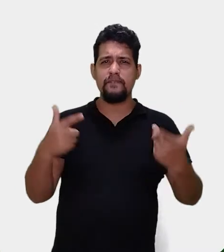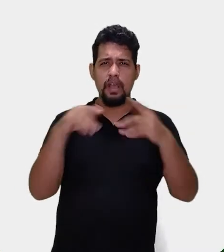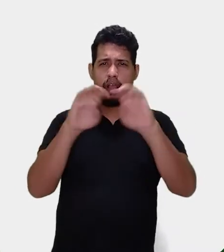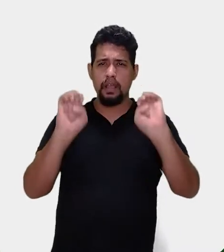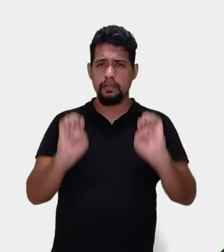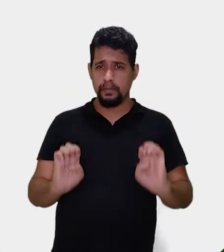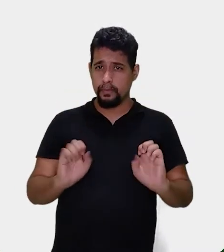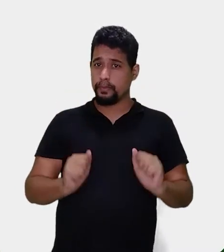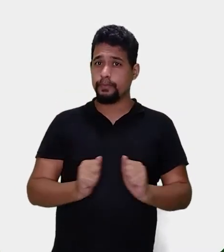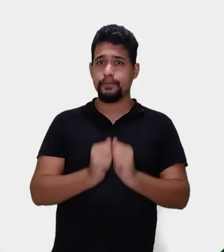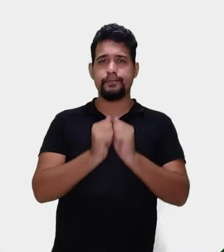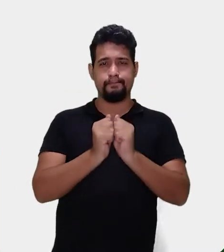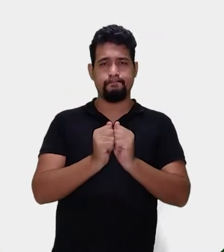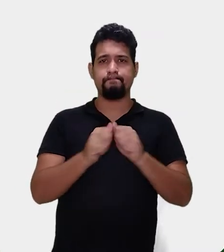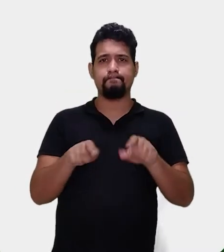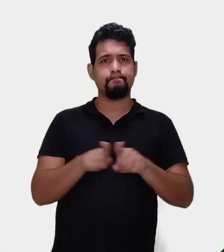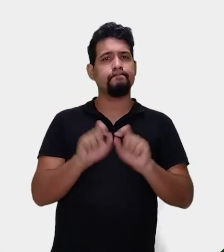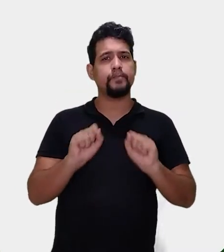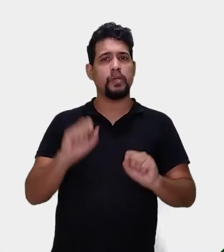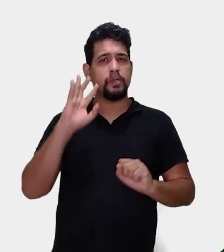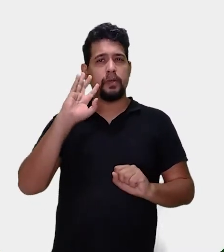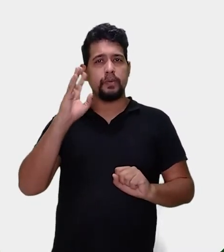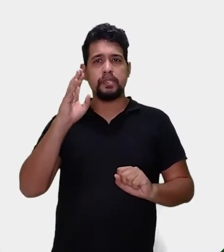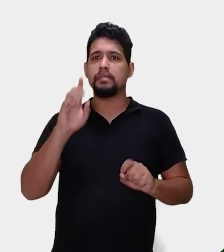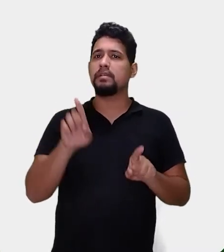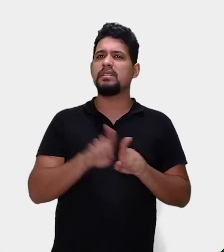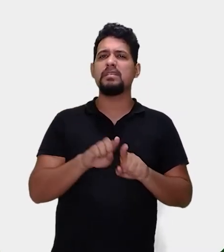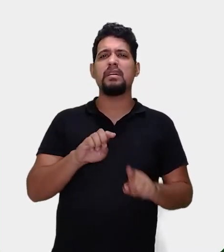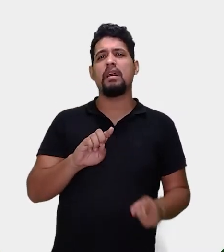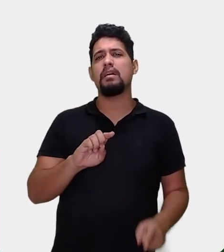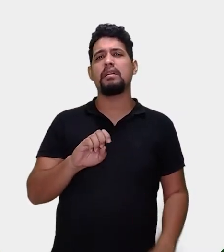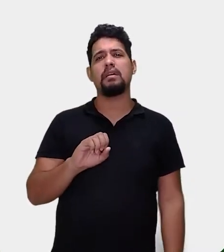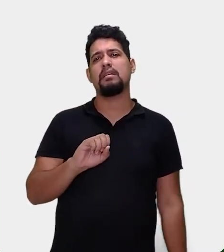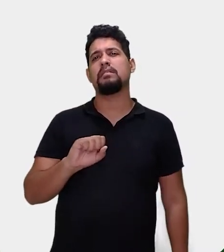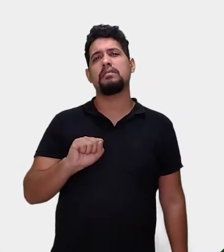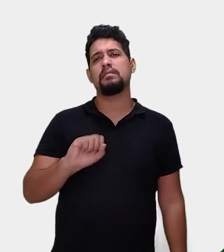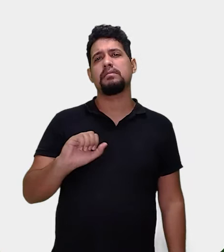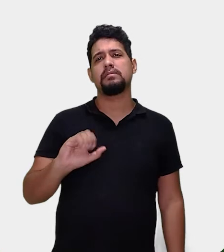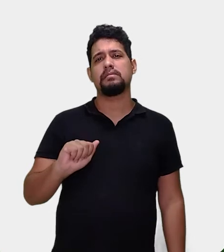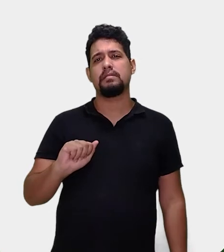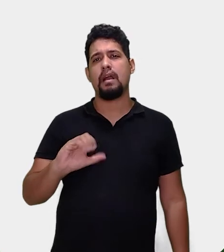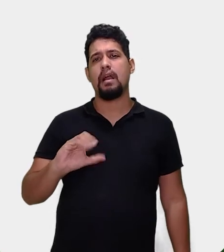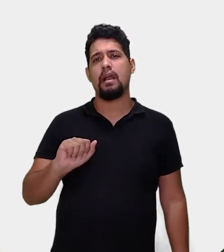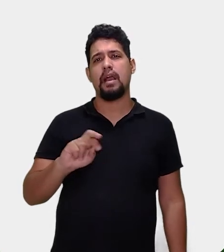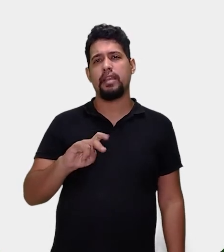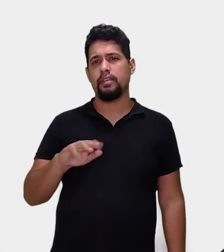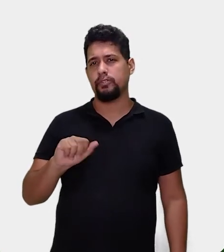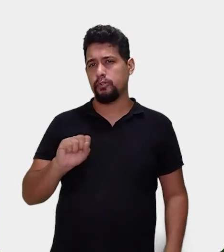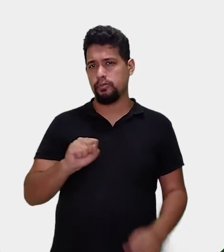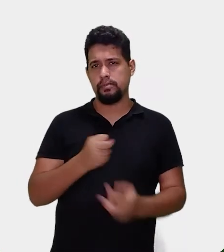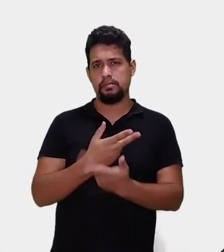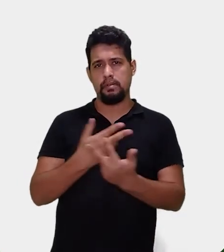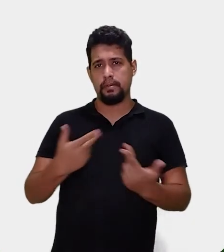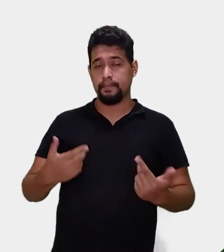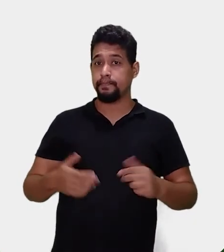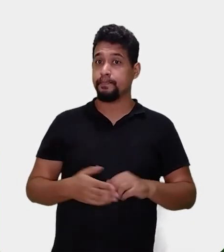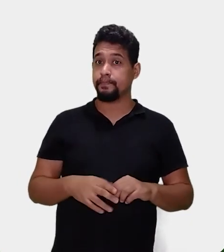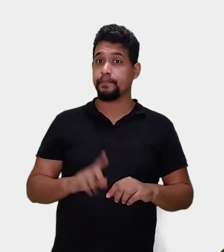outras estruturas ali dentro da célula, né? Elas podem formar lipooligosacarídeos. Então, tem várias outras estruturas que podem ser